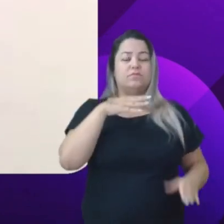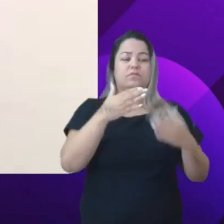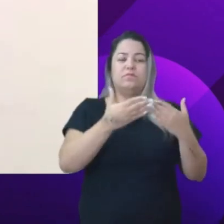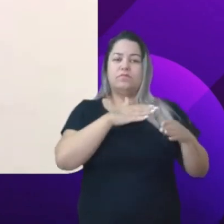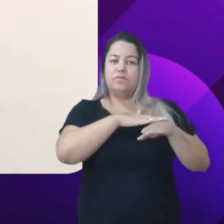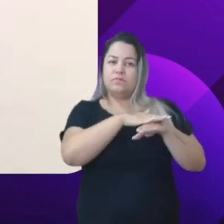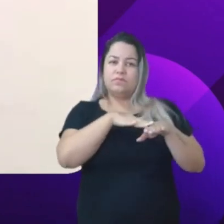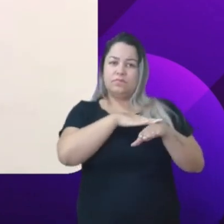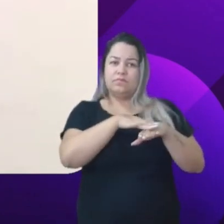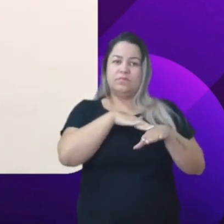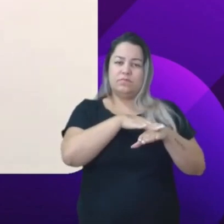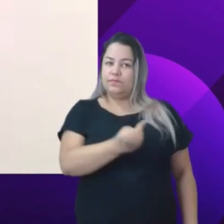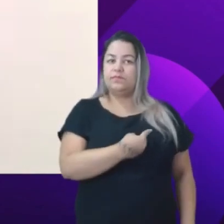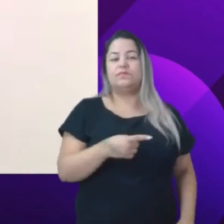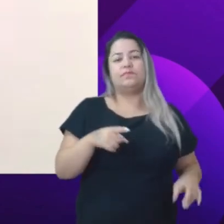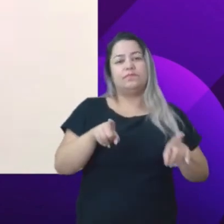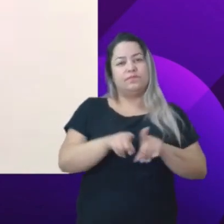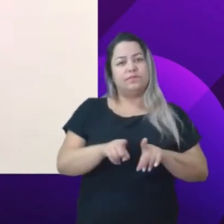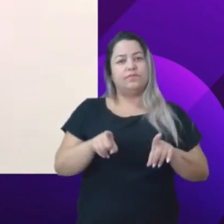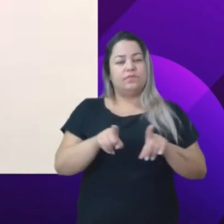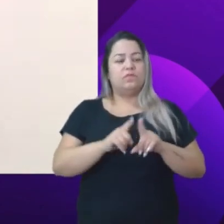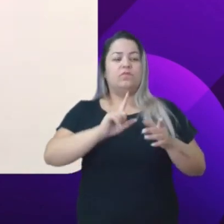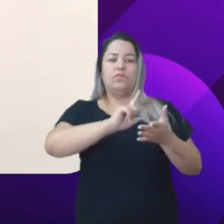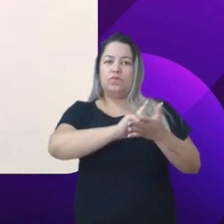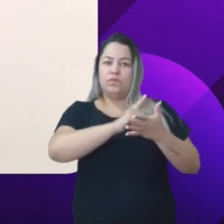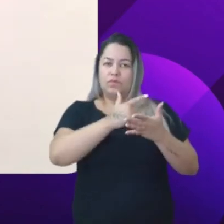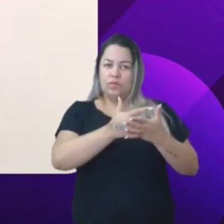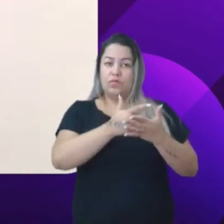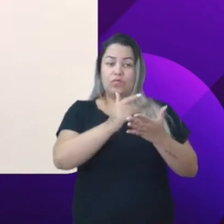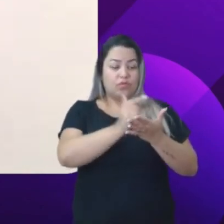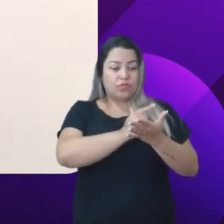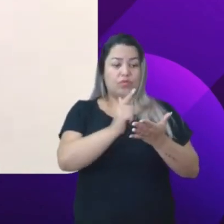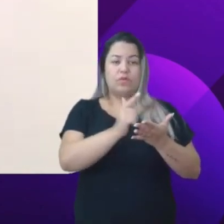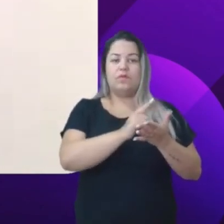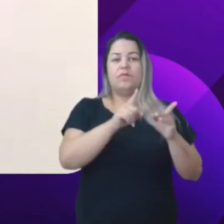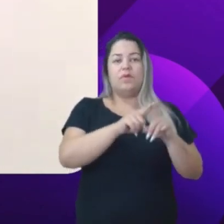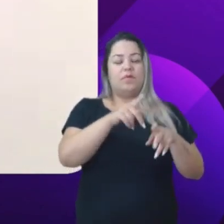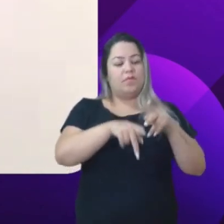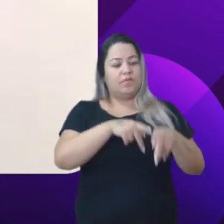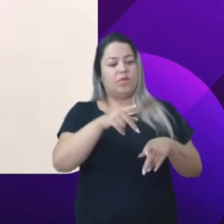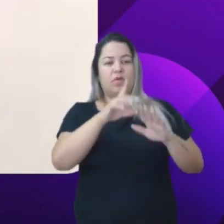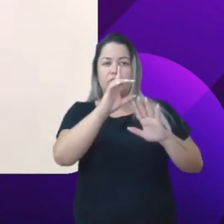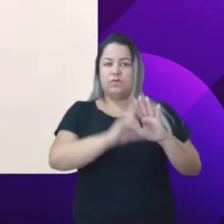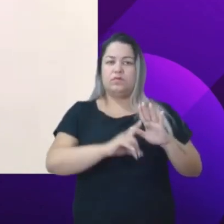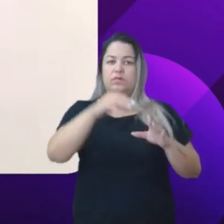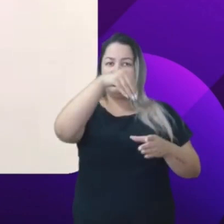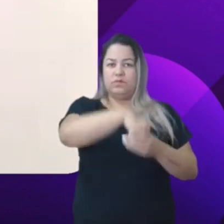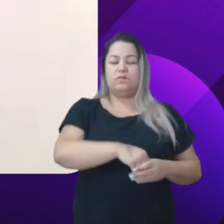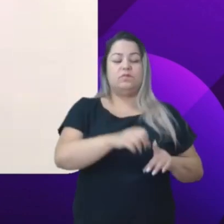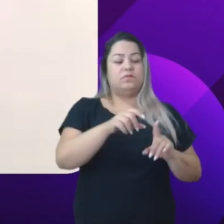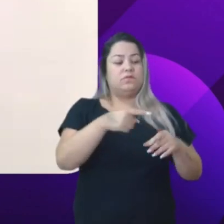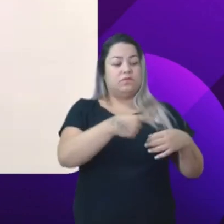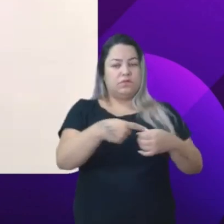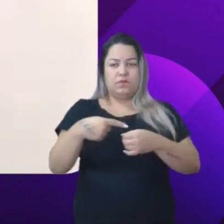com elas, entregando um panfleto, e através de um jornal popular, a gente diz à população quais são os direitos que ela tem dentro da sua